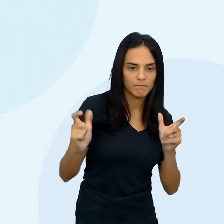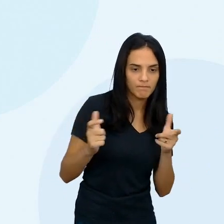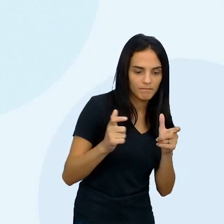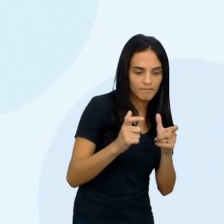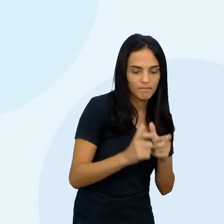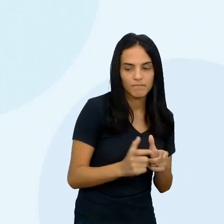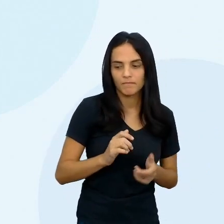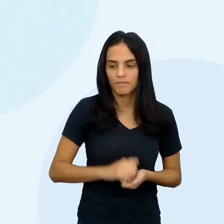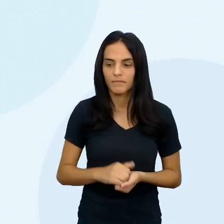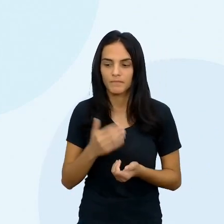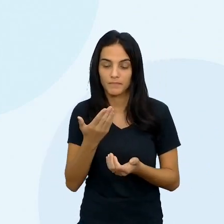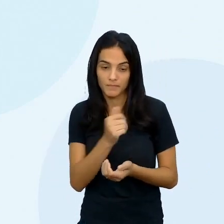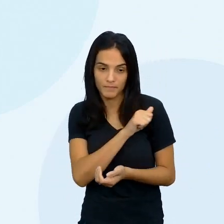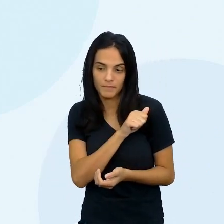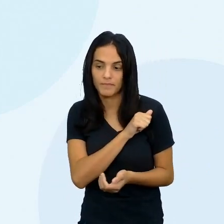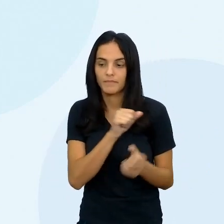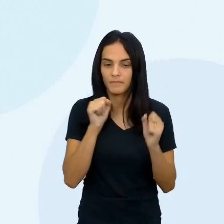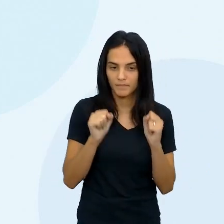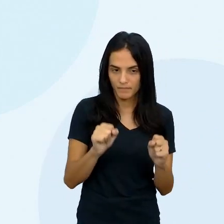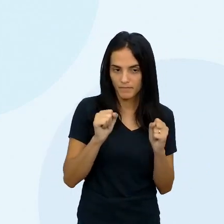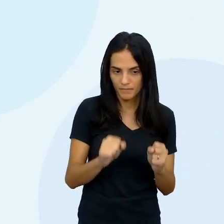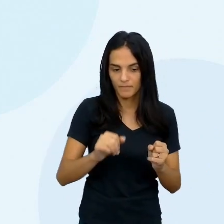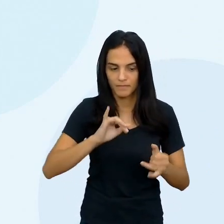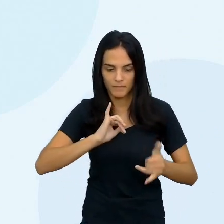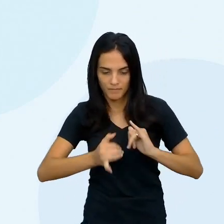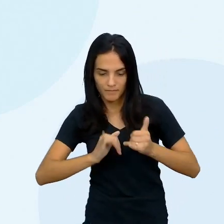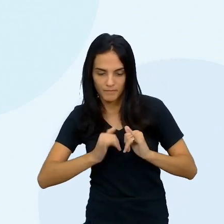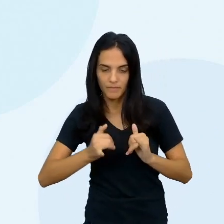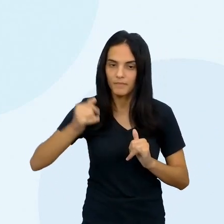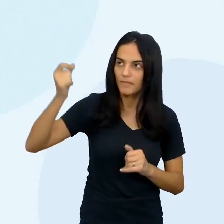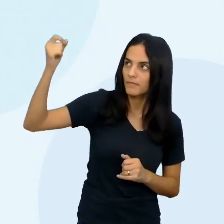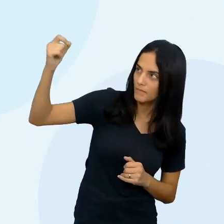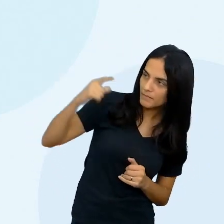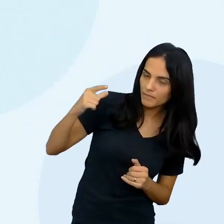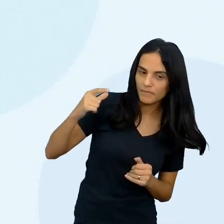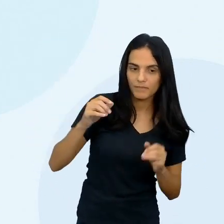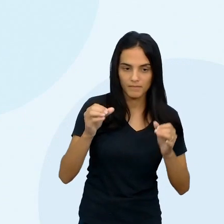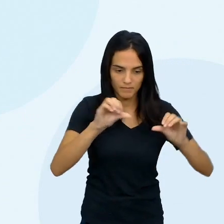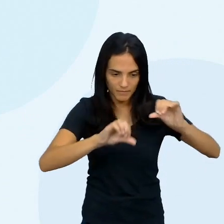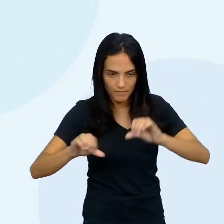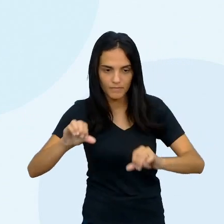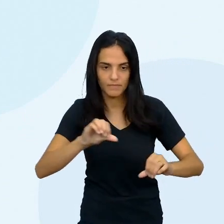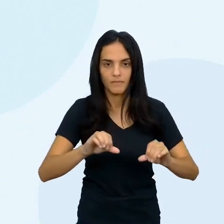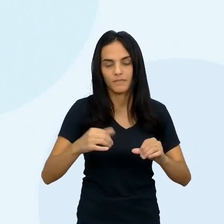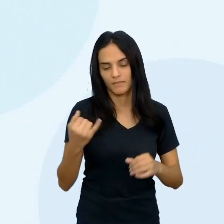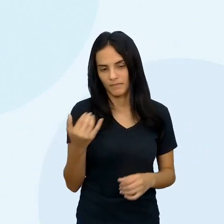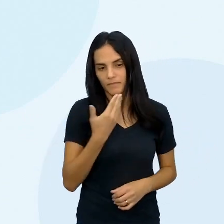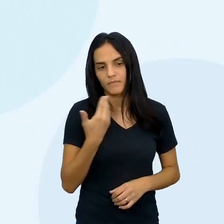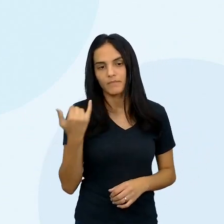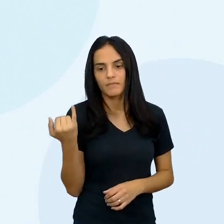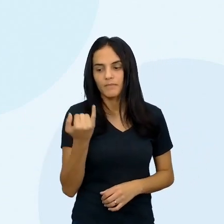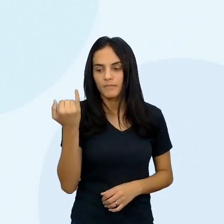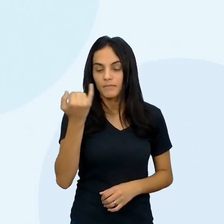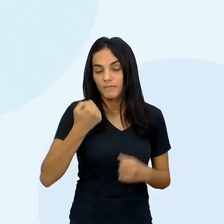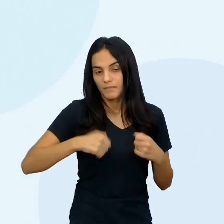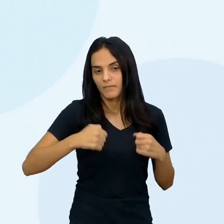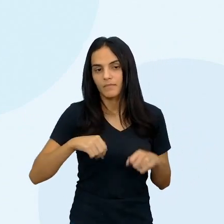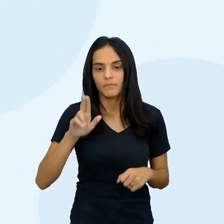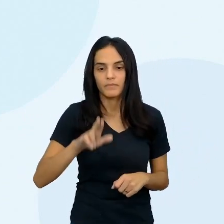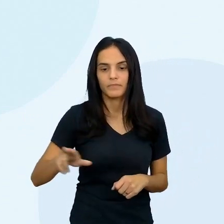reduzido, os estudantes podem fazer o circuito elétrico com lâmpadas. Isso é importante, e devem ser utilizadas